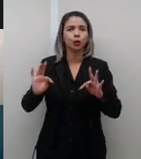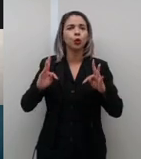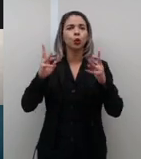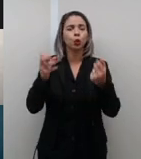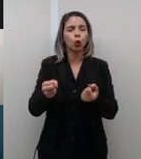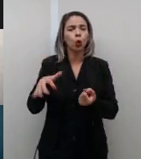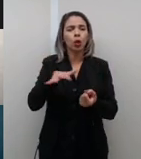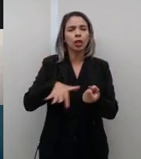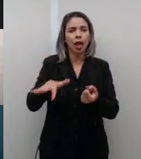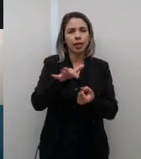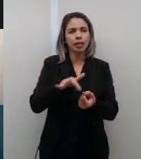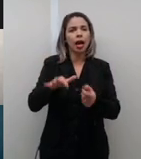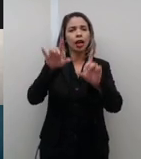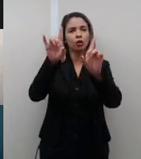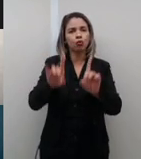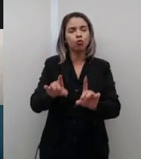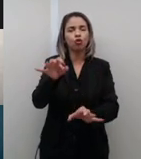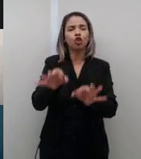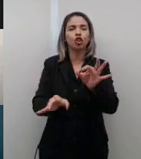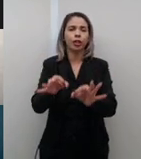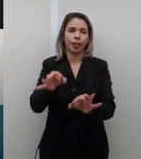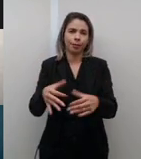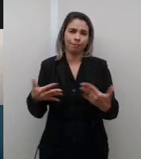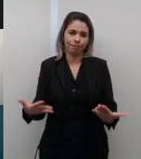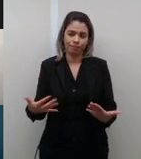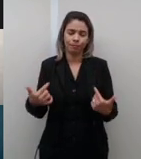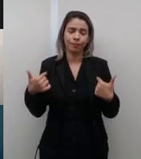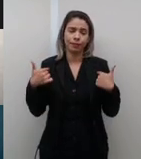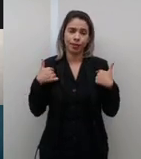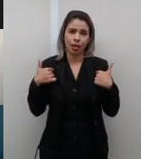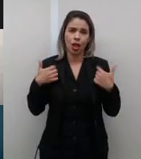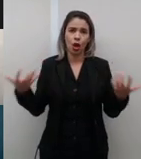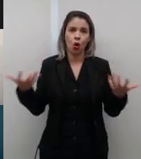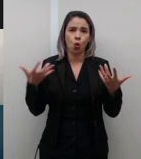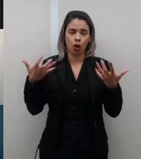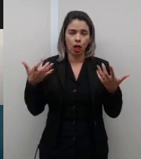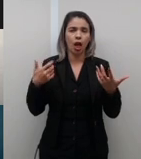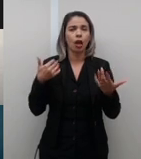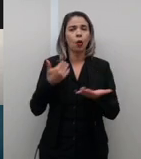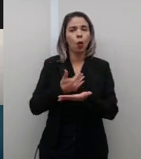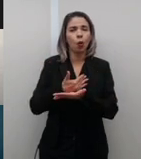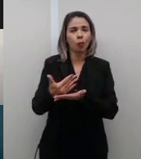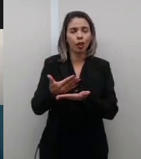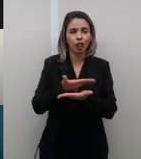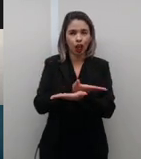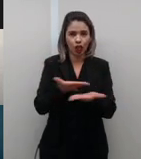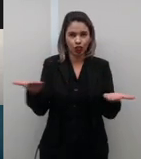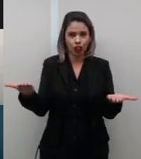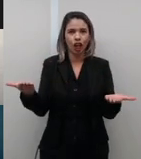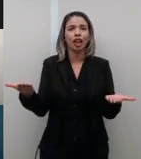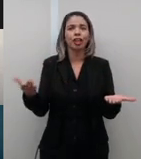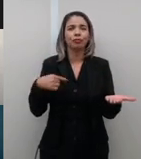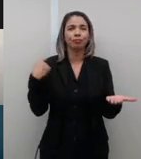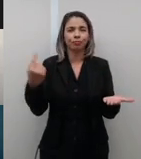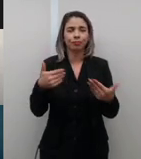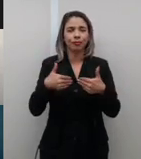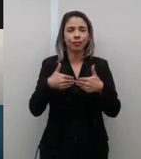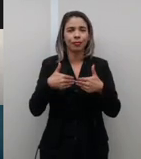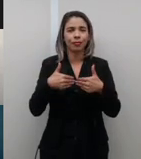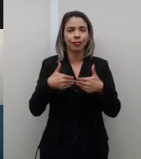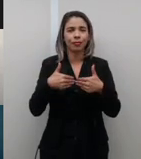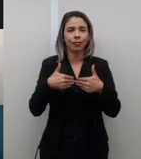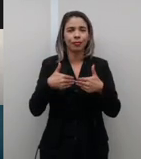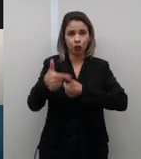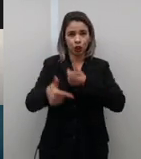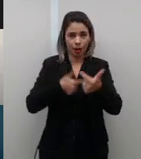em toda a nossa jurisdição. Então, eu gostaria mesmo de inaugurar essa nossa reabertura dos trabalhos judicantes desse ano